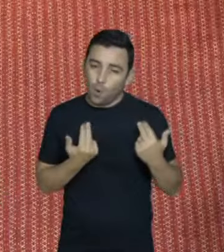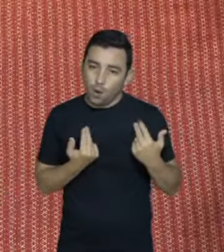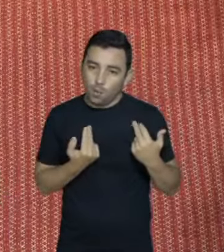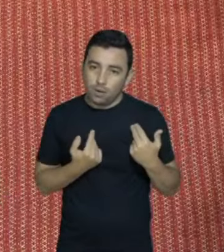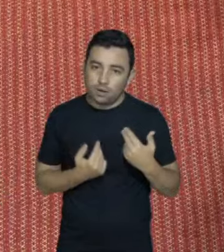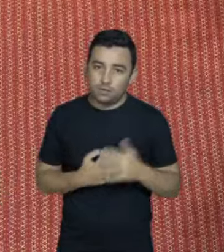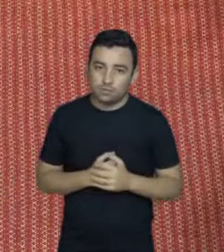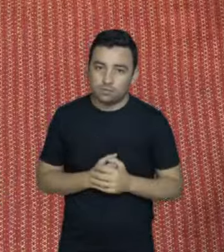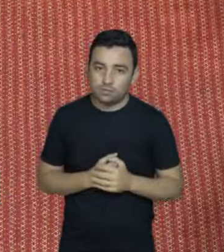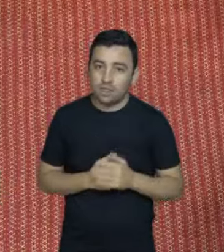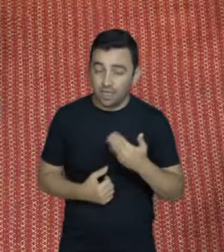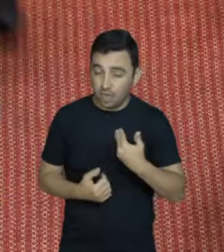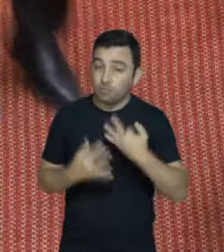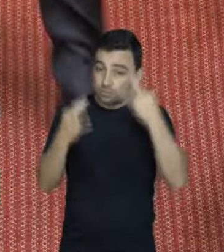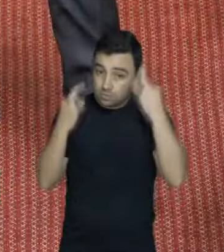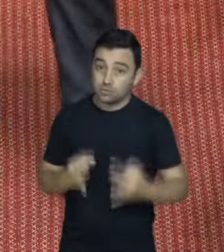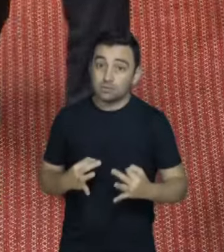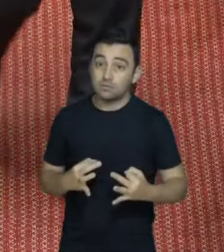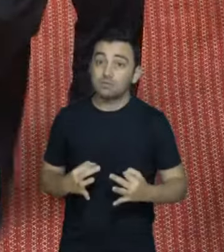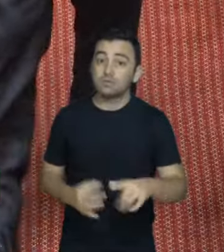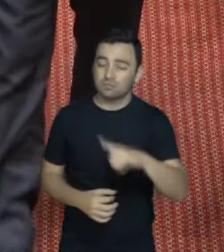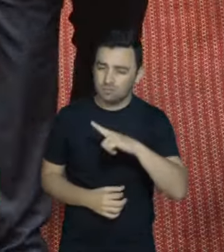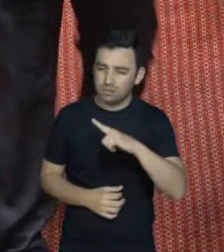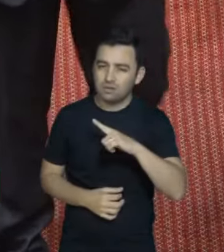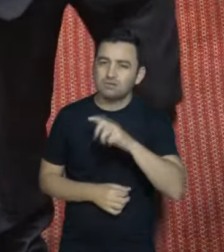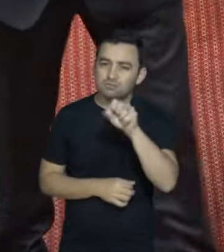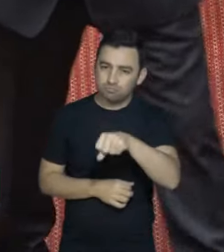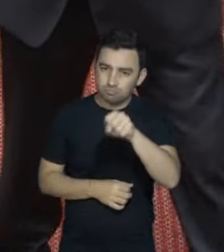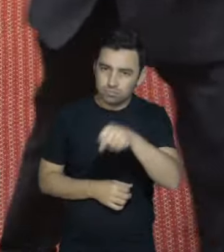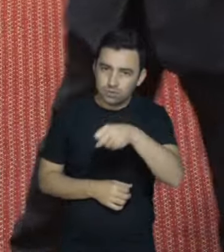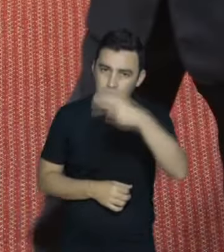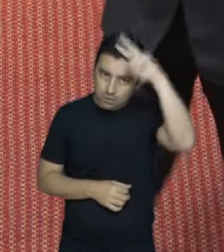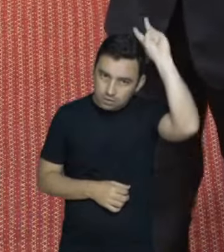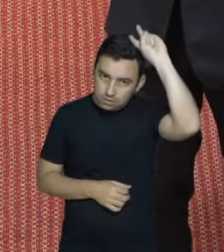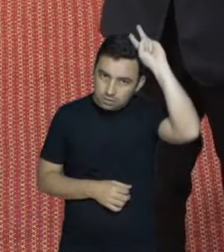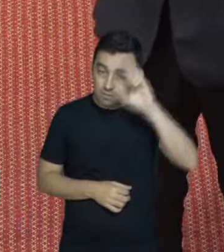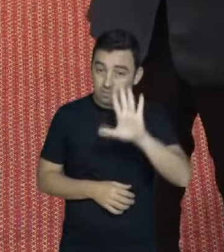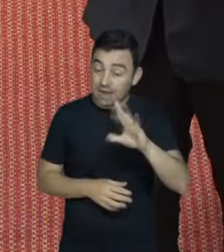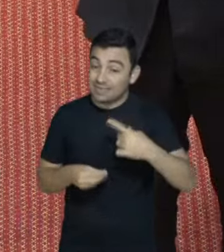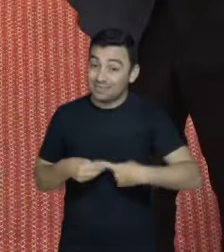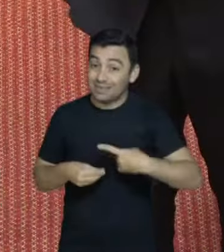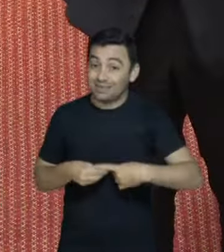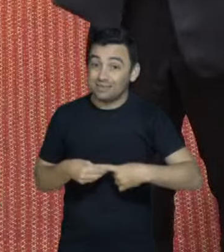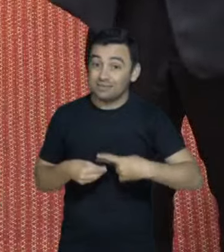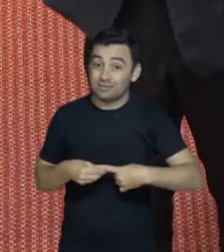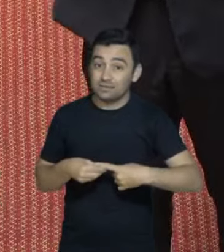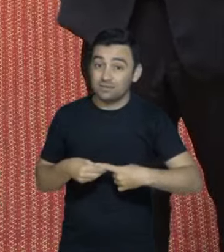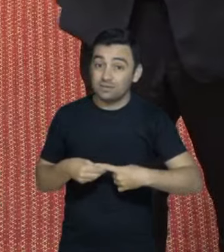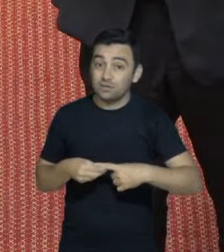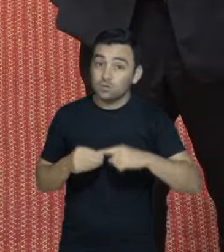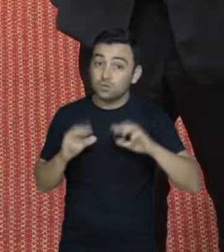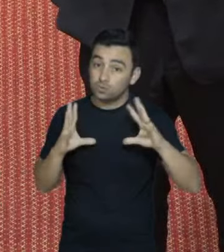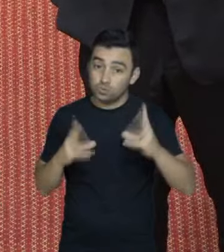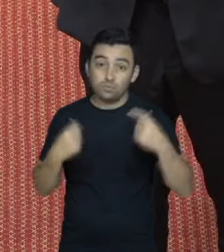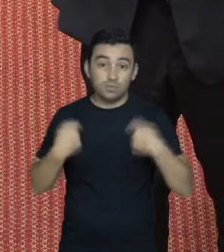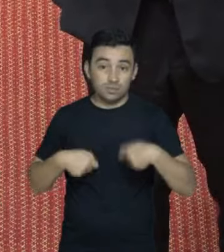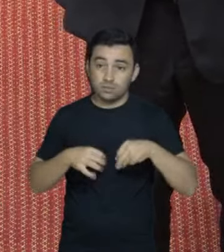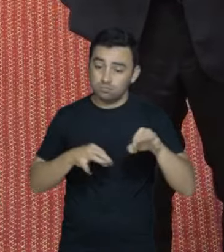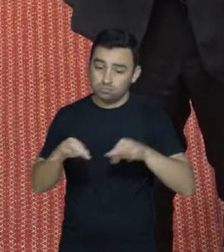tenho certeza que isso existe, deputado Vicente, mas o município, os municípios precisam assumir as